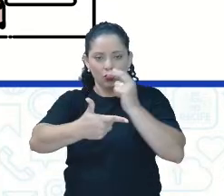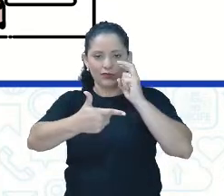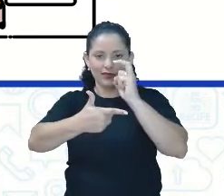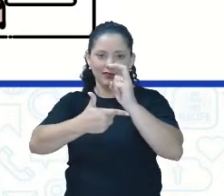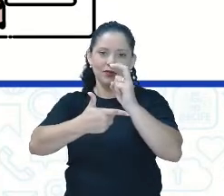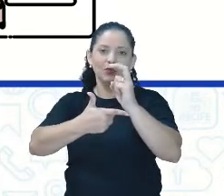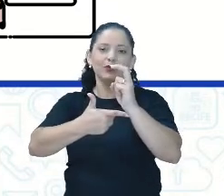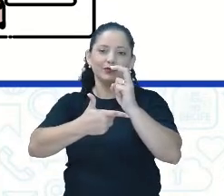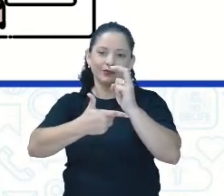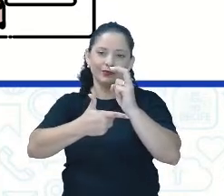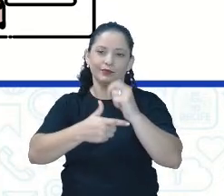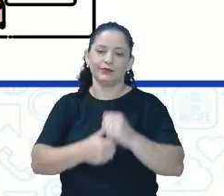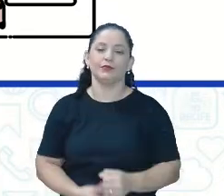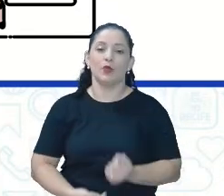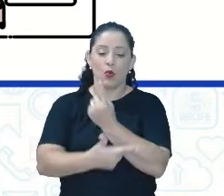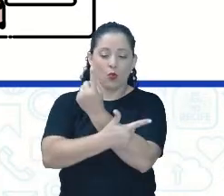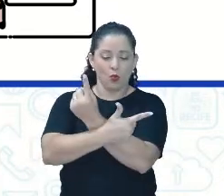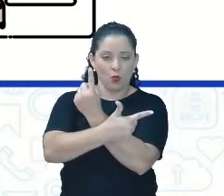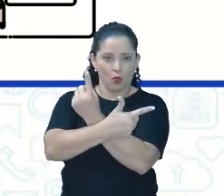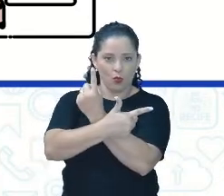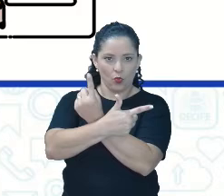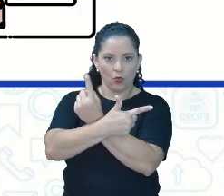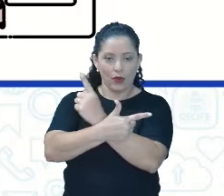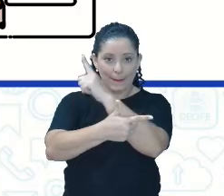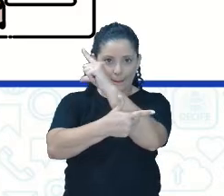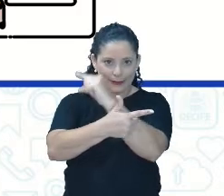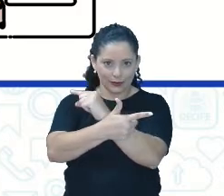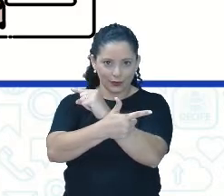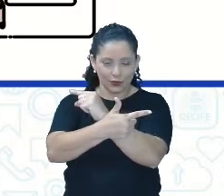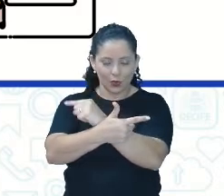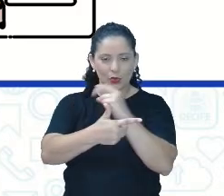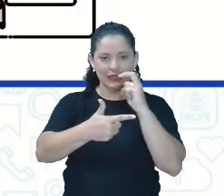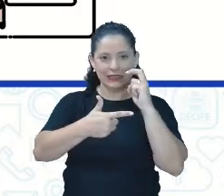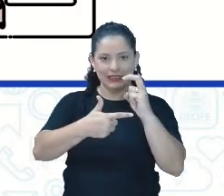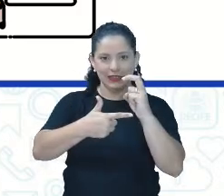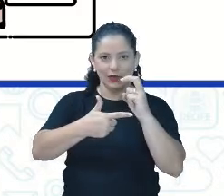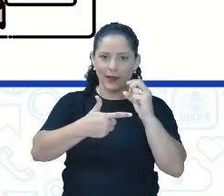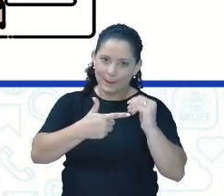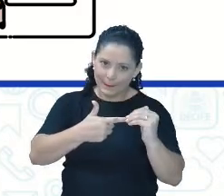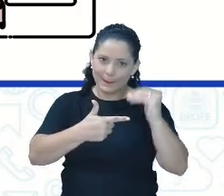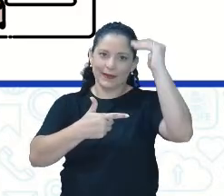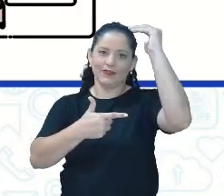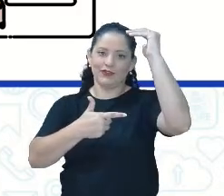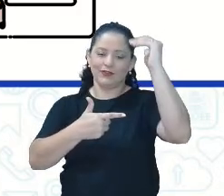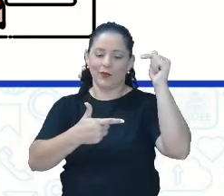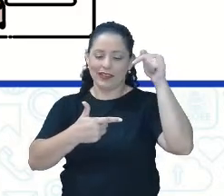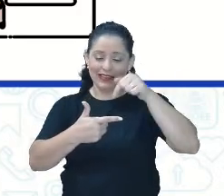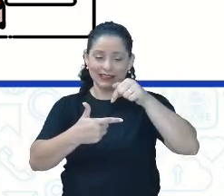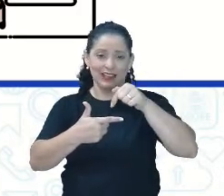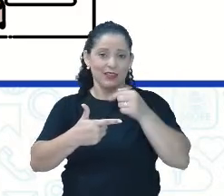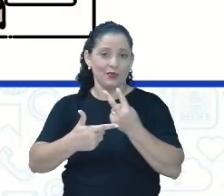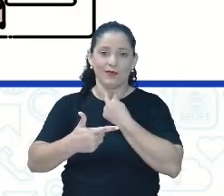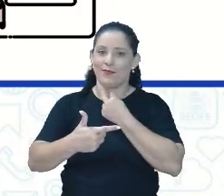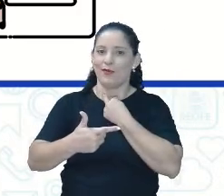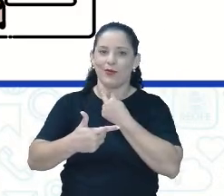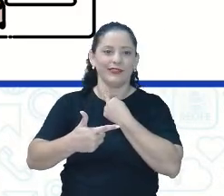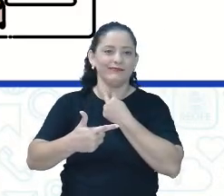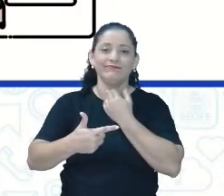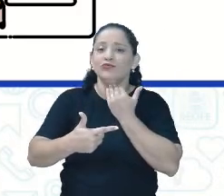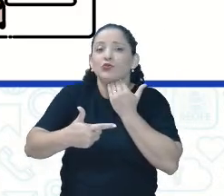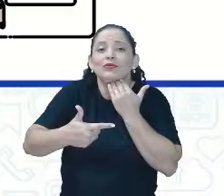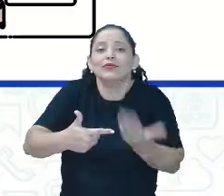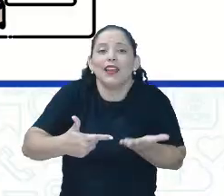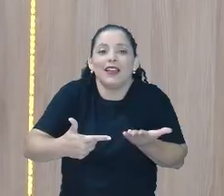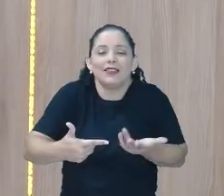5. Pode notar que o 1, ele é menor que o 5. Então, eu não posso fazer essa divisão, tá? Então, para